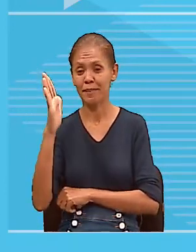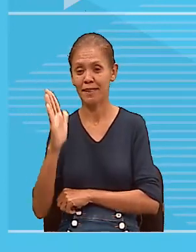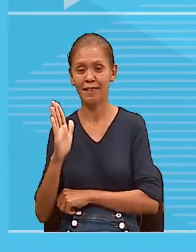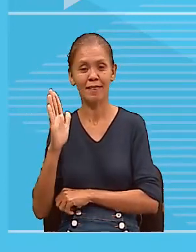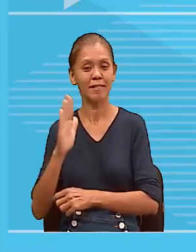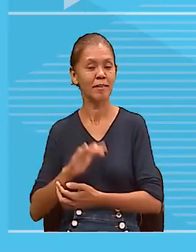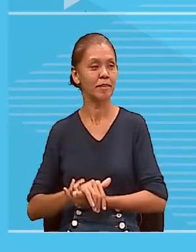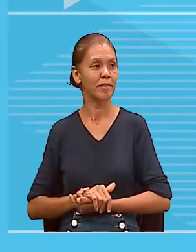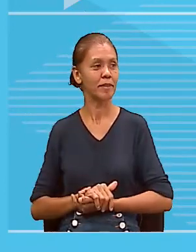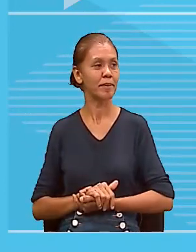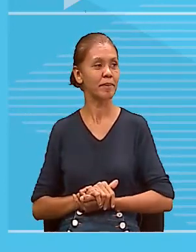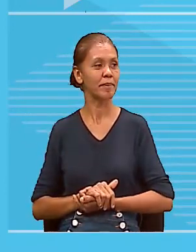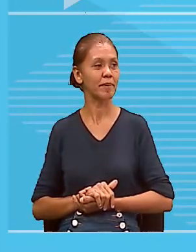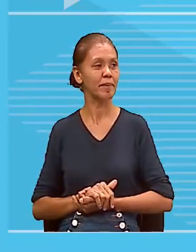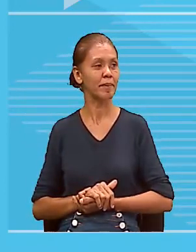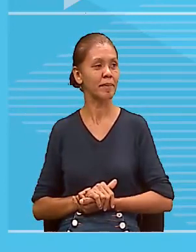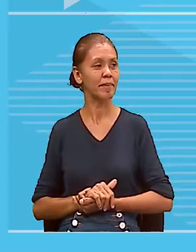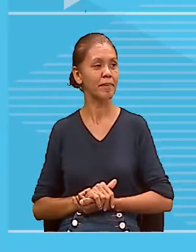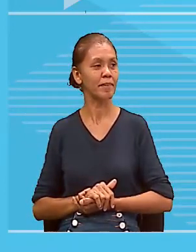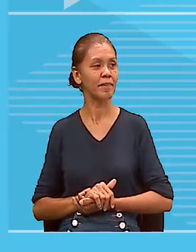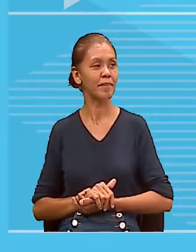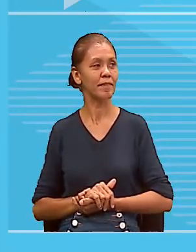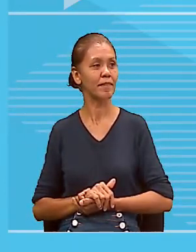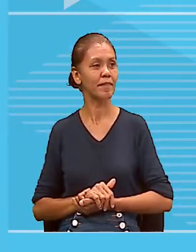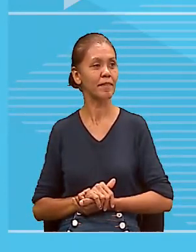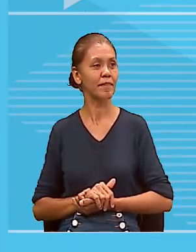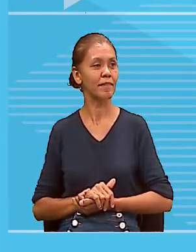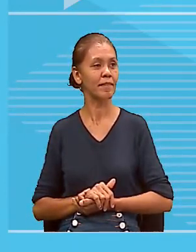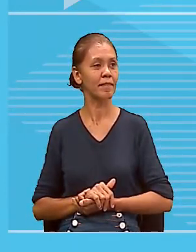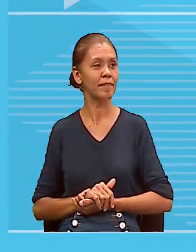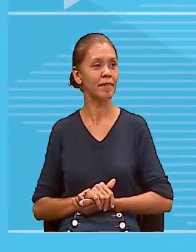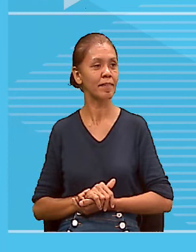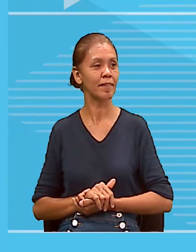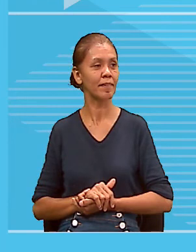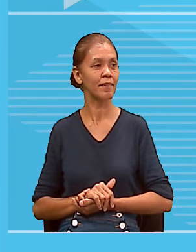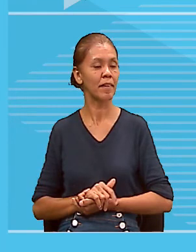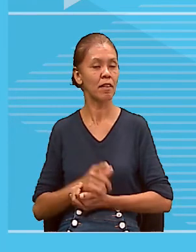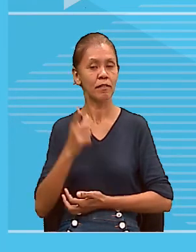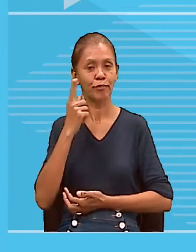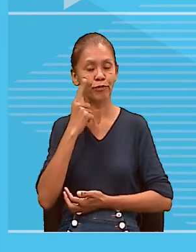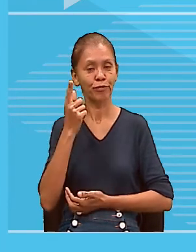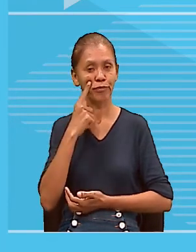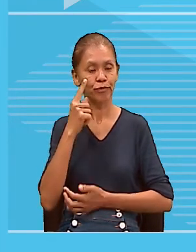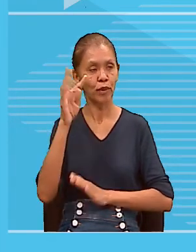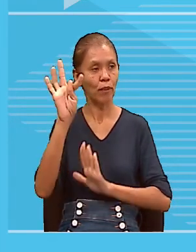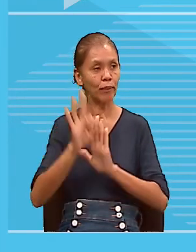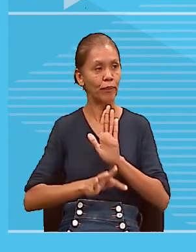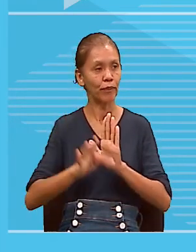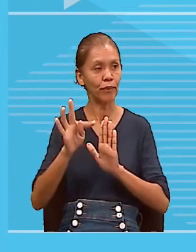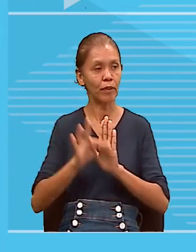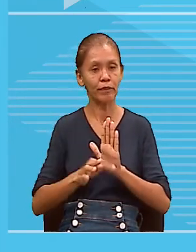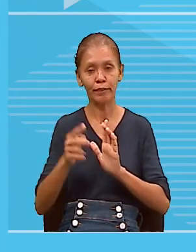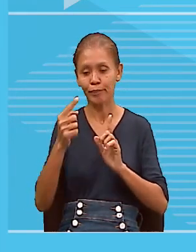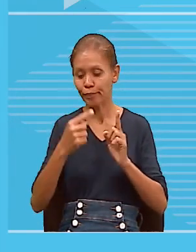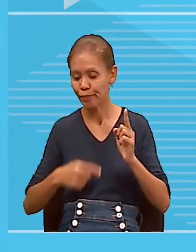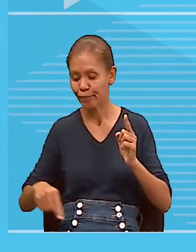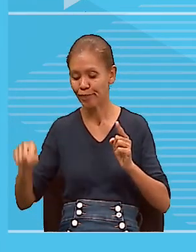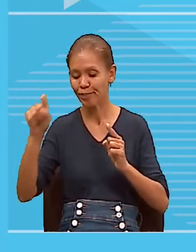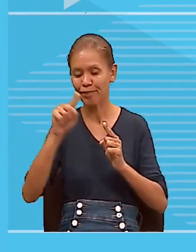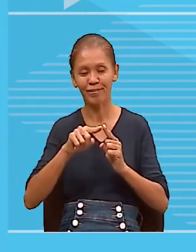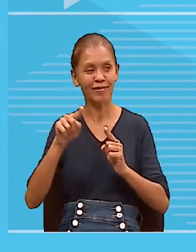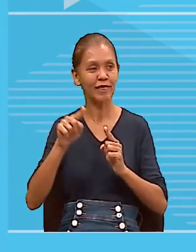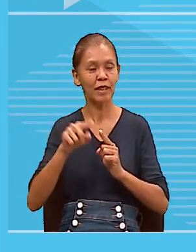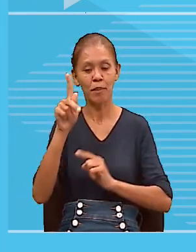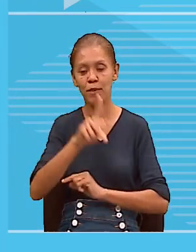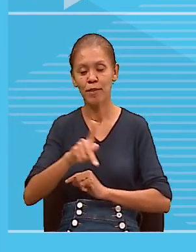Brasil por complexo de vira-lata entendo eu a inferioridade em que o brasileiro se coloca voluntariamente em face